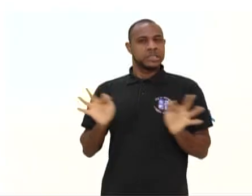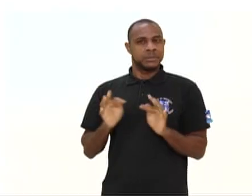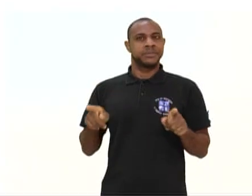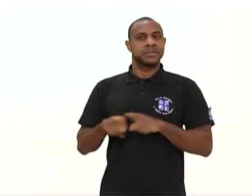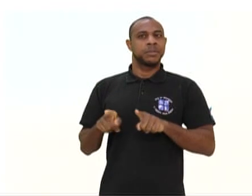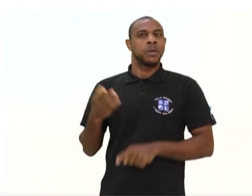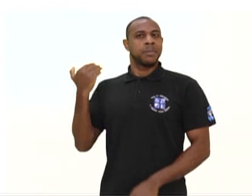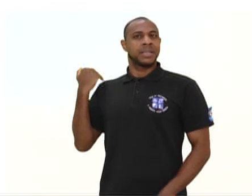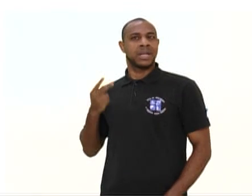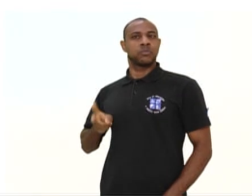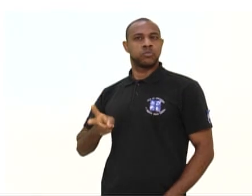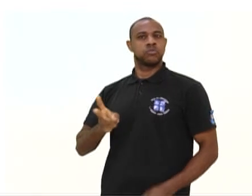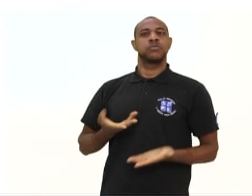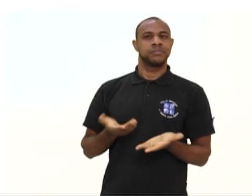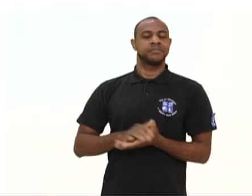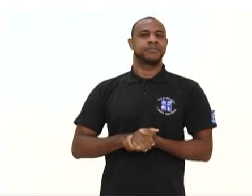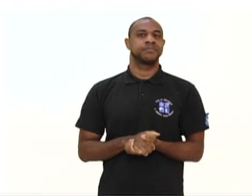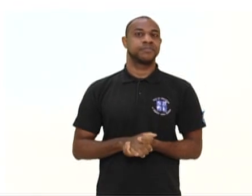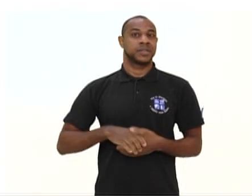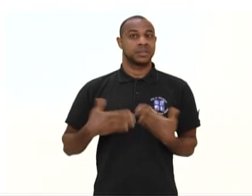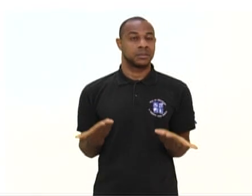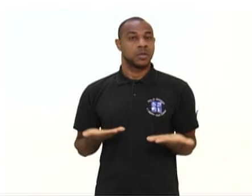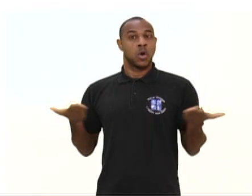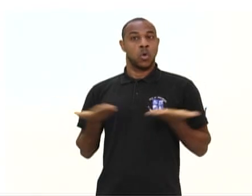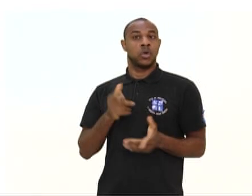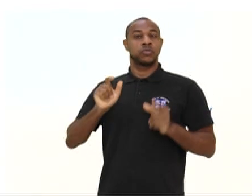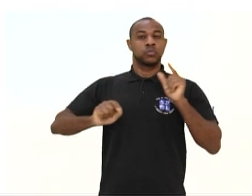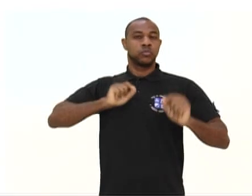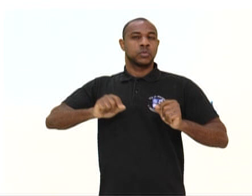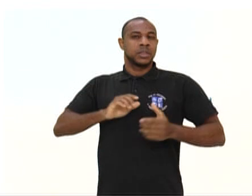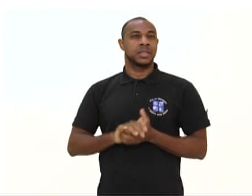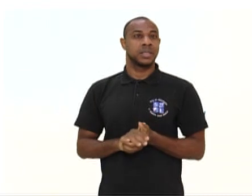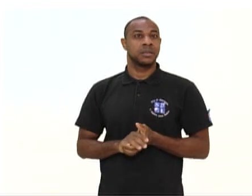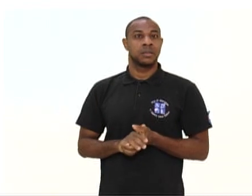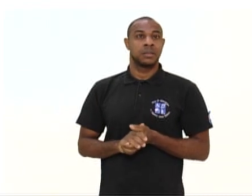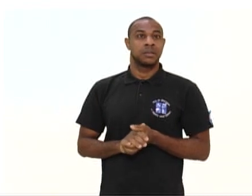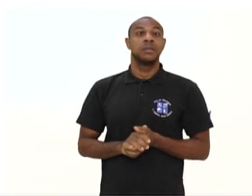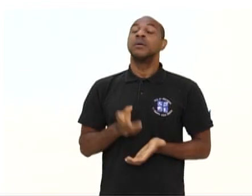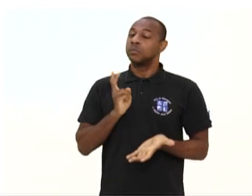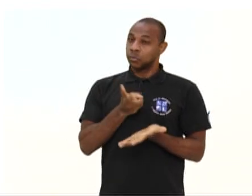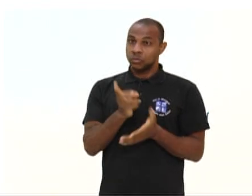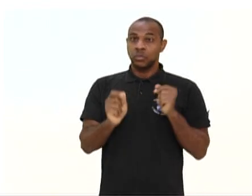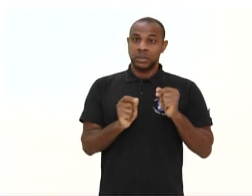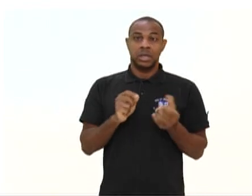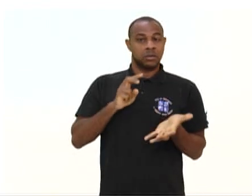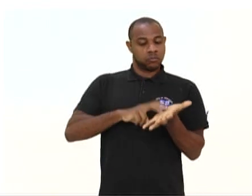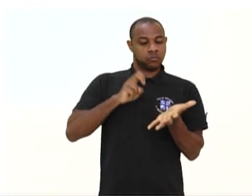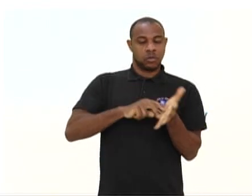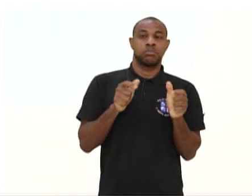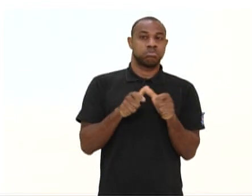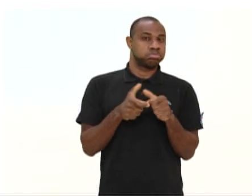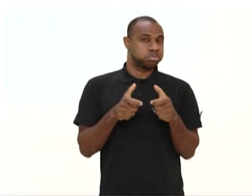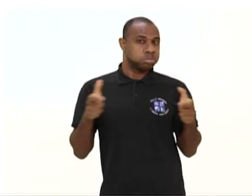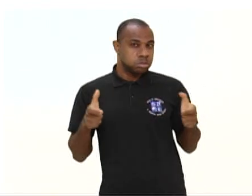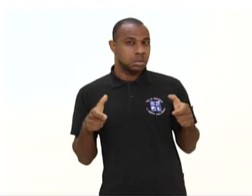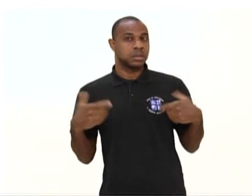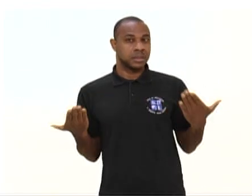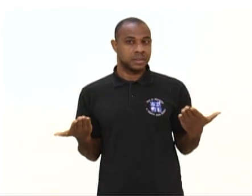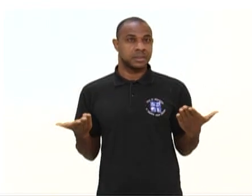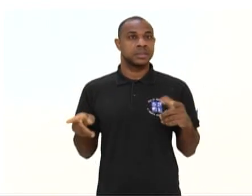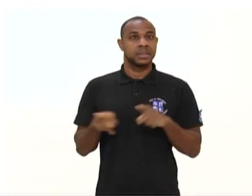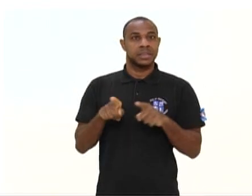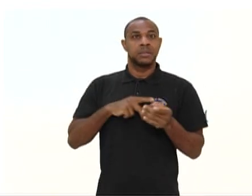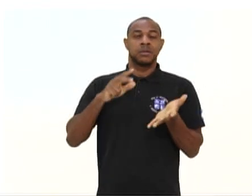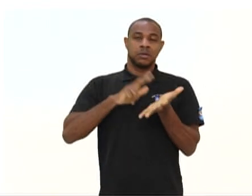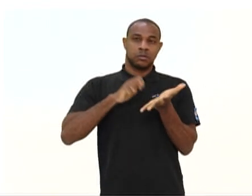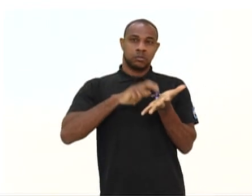hoje, Indoors and Outdoor Activities, nós vamos manter a ampliação do nosso vocabulário dentro das atividades indoors